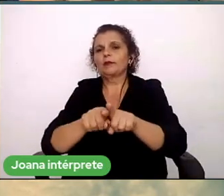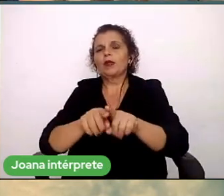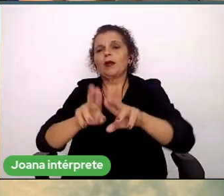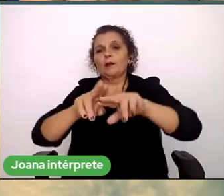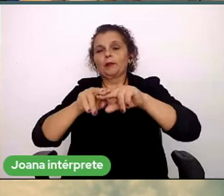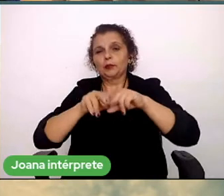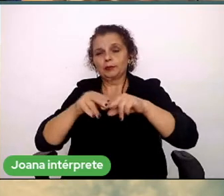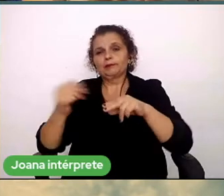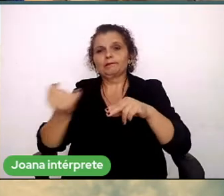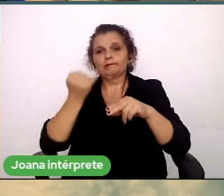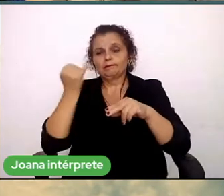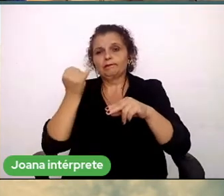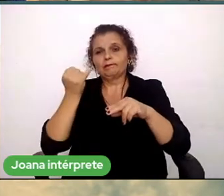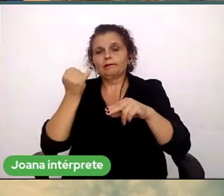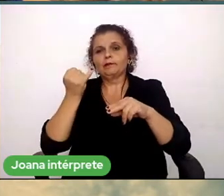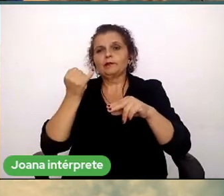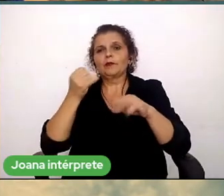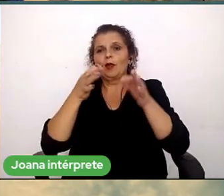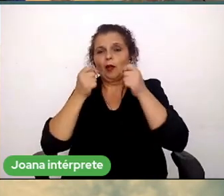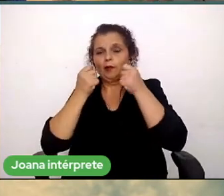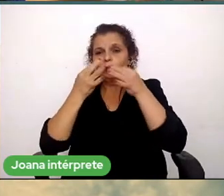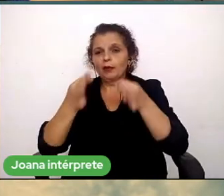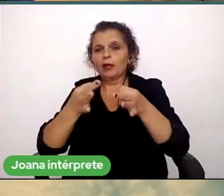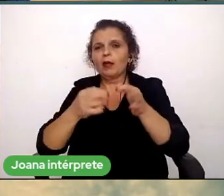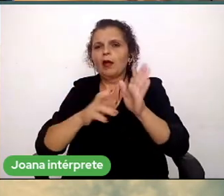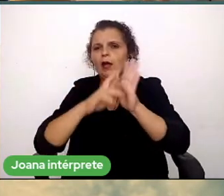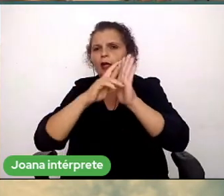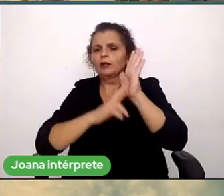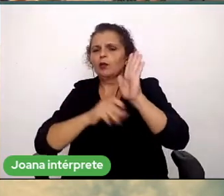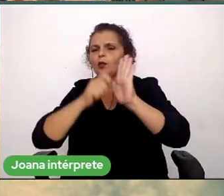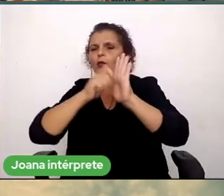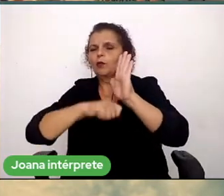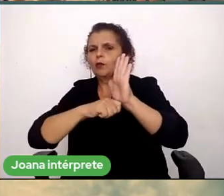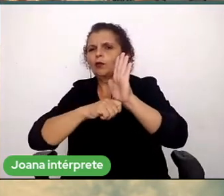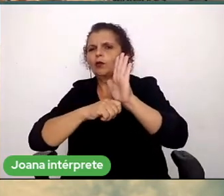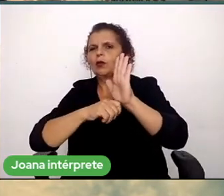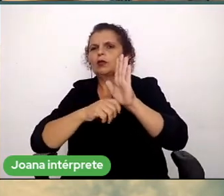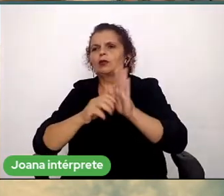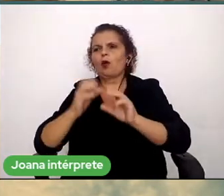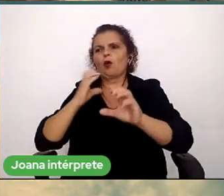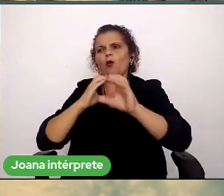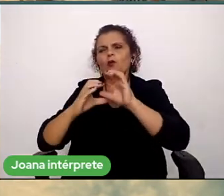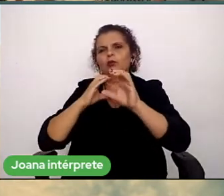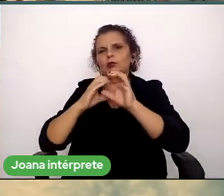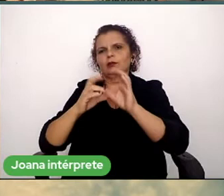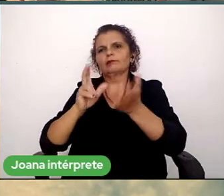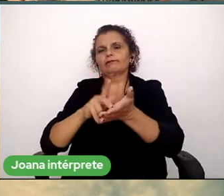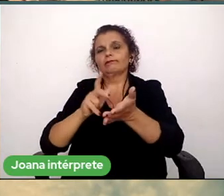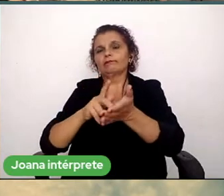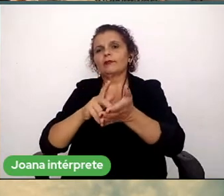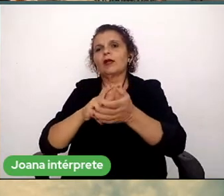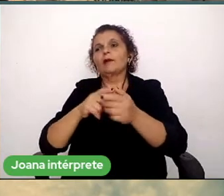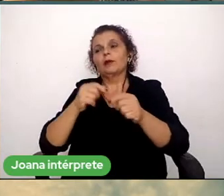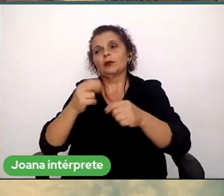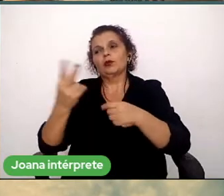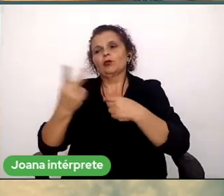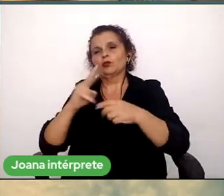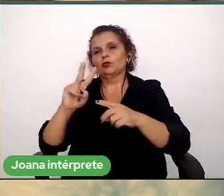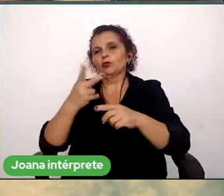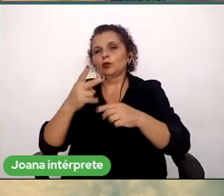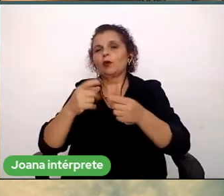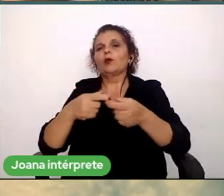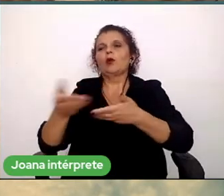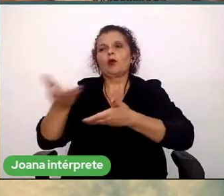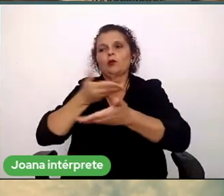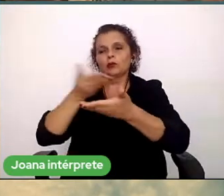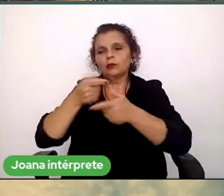aqui outra ressalva importante tá os relatórios Eles são muito mais um registro do que uma comunicação de fato embora possam ter esse viagem de comunicação também